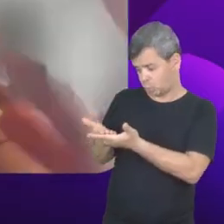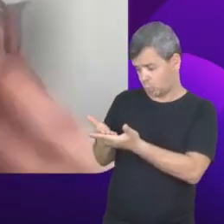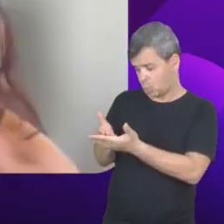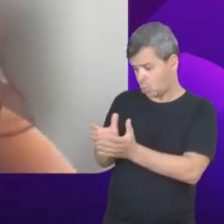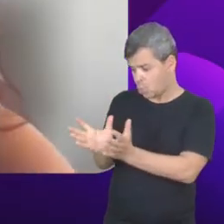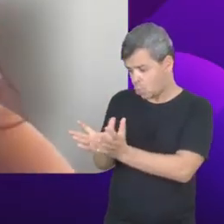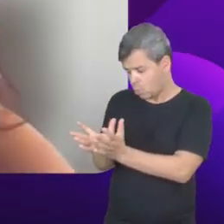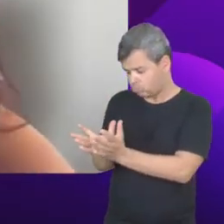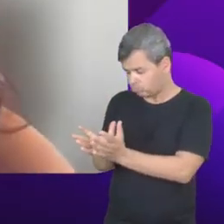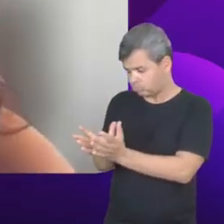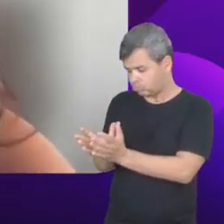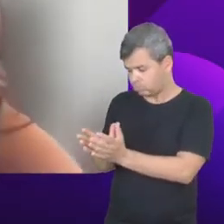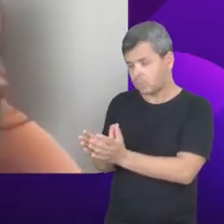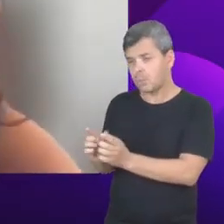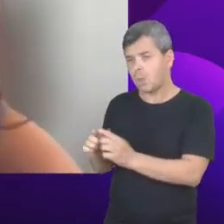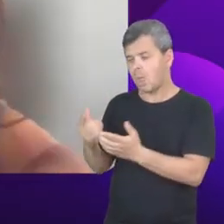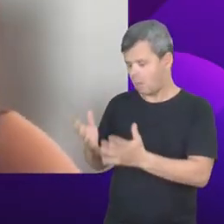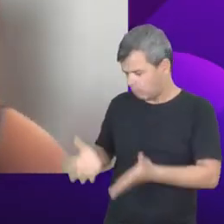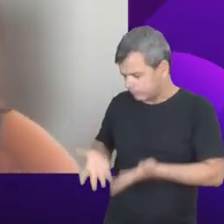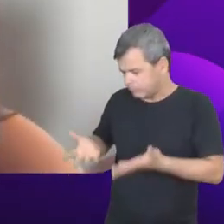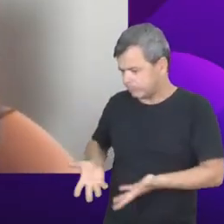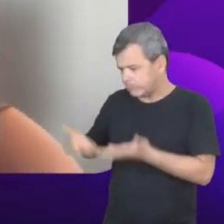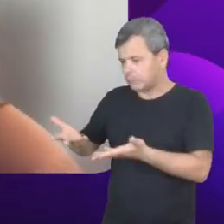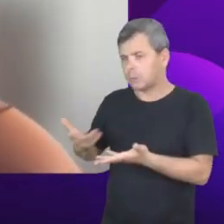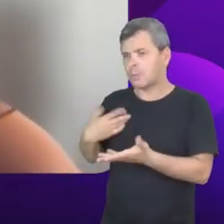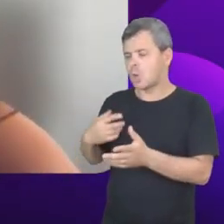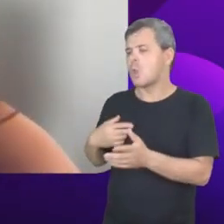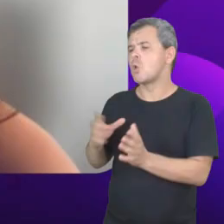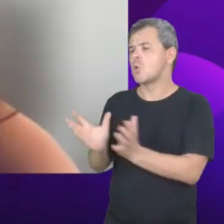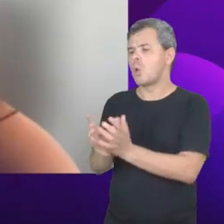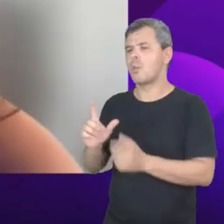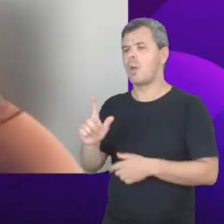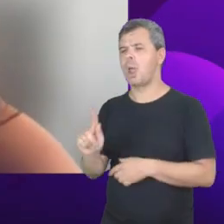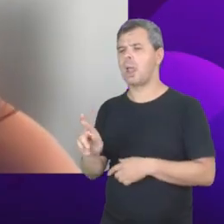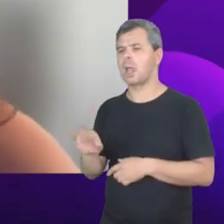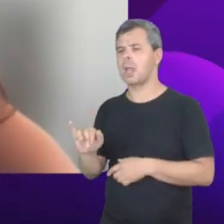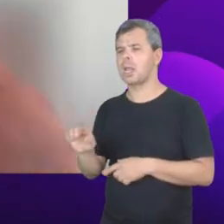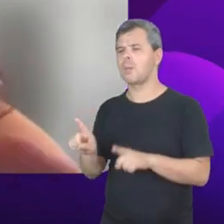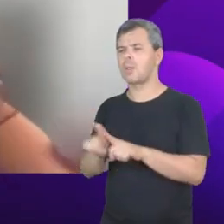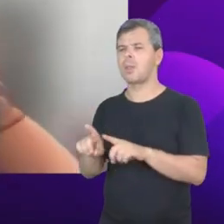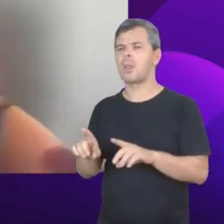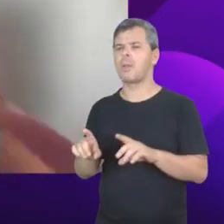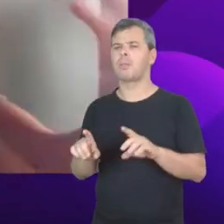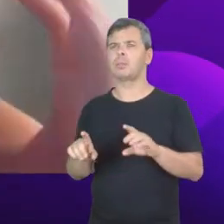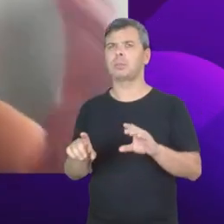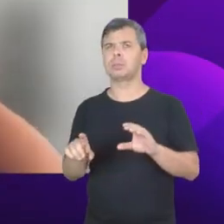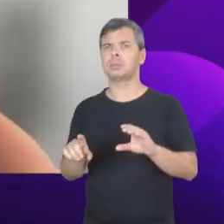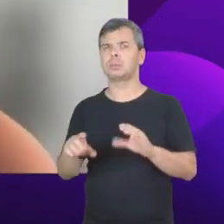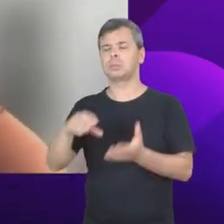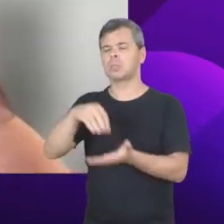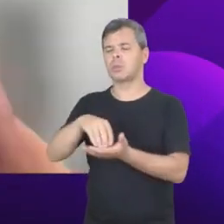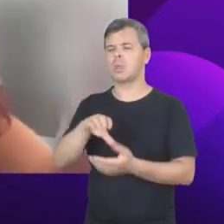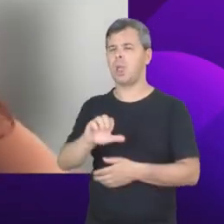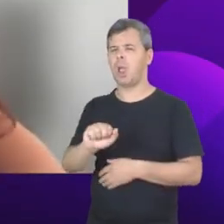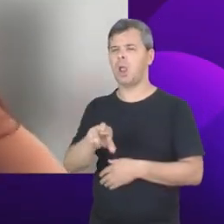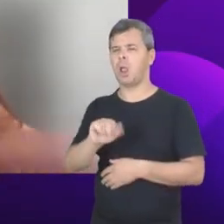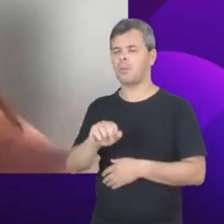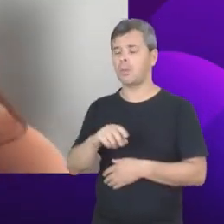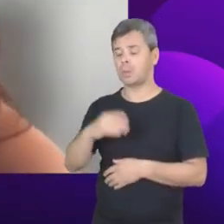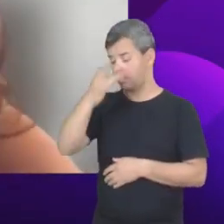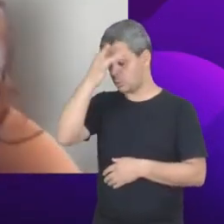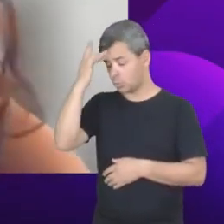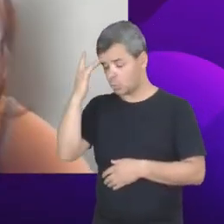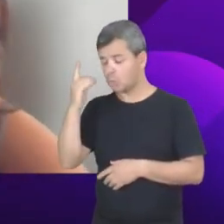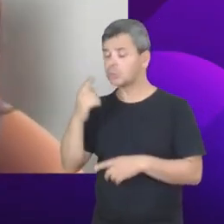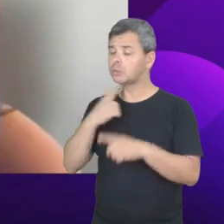estudantes, que é muito impulsionada pelos grêmios, pelos centros acadêmicos, e com esse diálogo entre os agentes interessados,